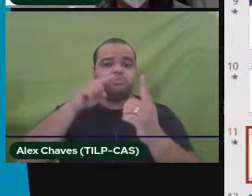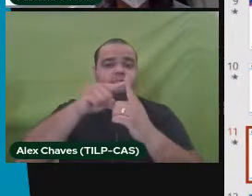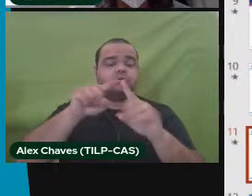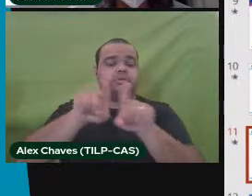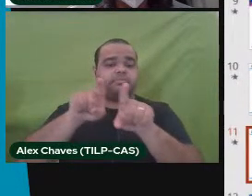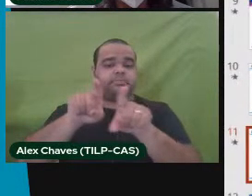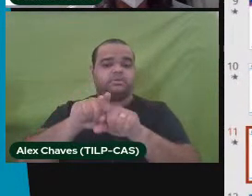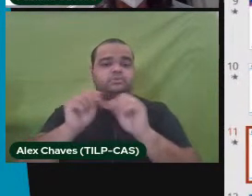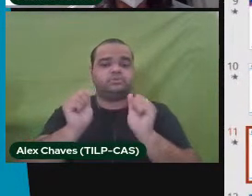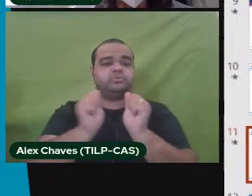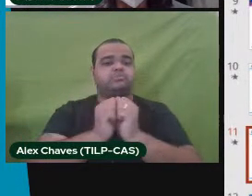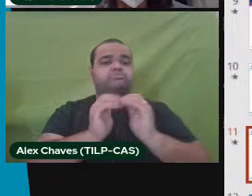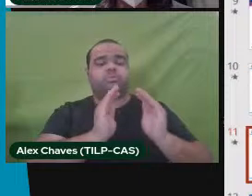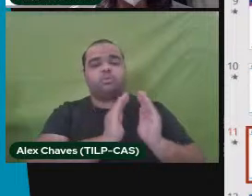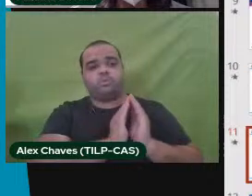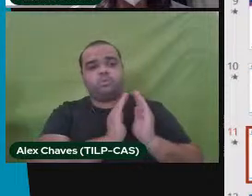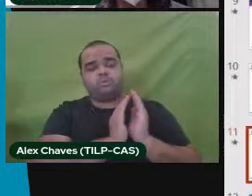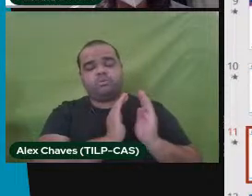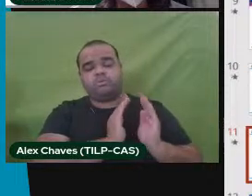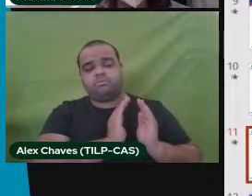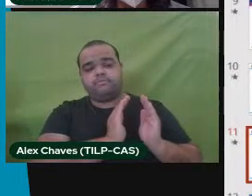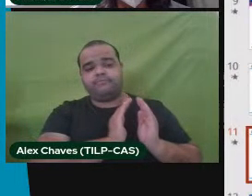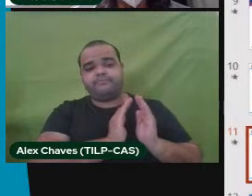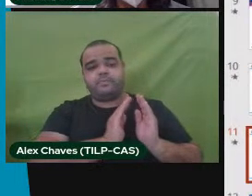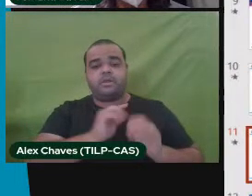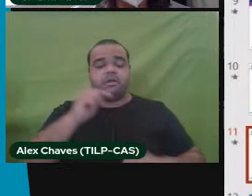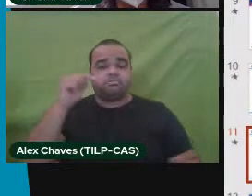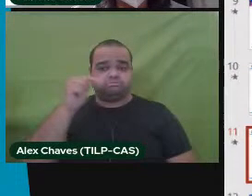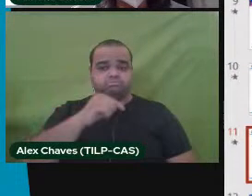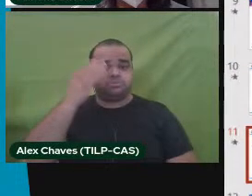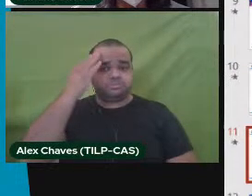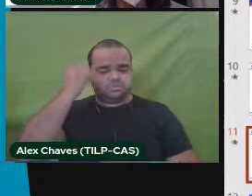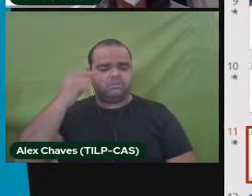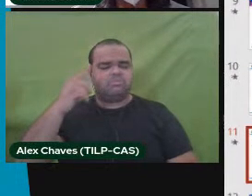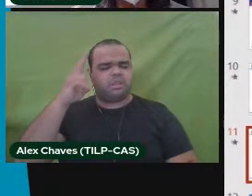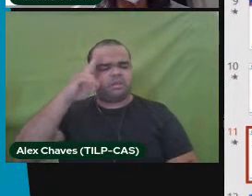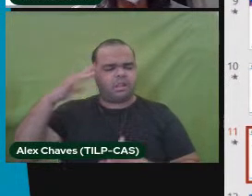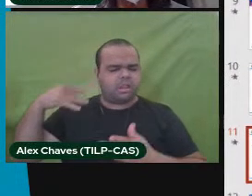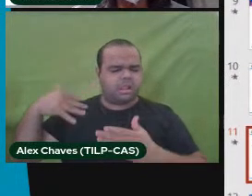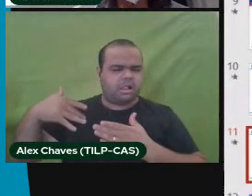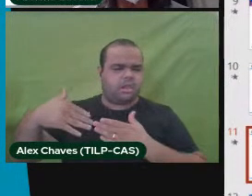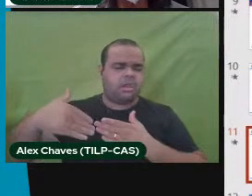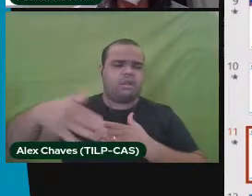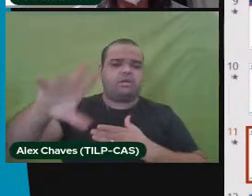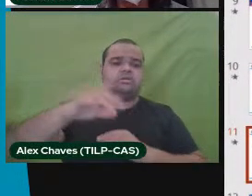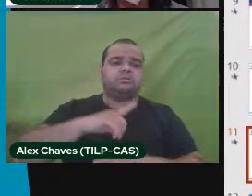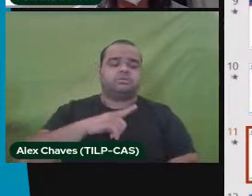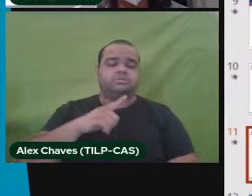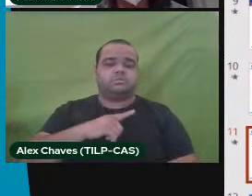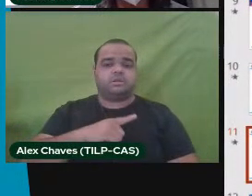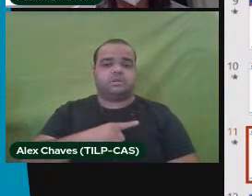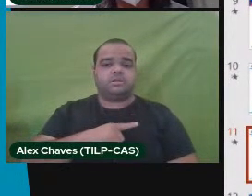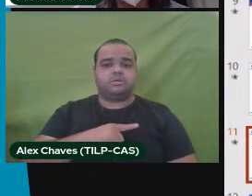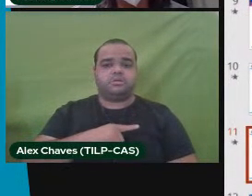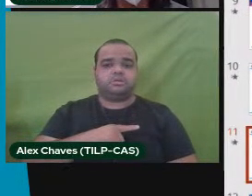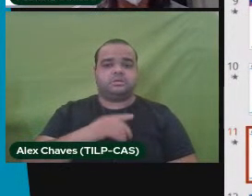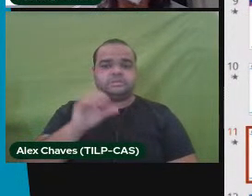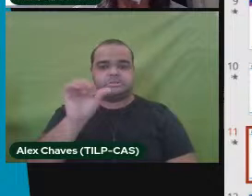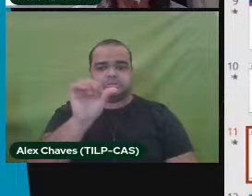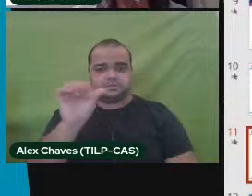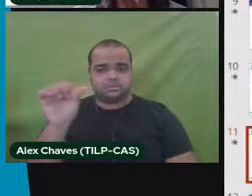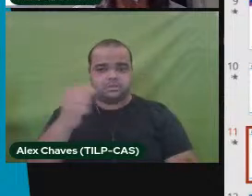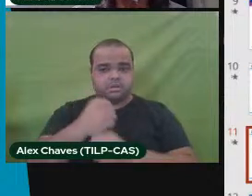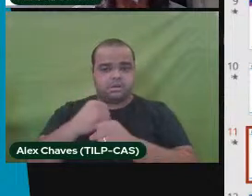APAE. A Rede APAE, como todos sabem, de longa data, há pelo menos 66 anos,